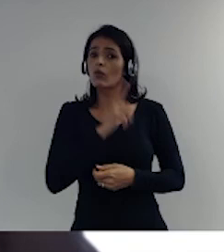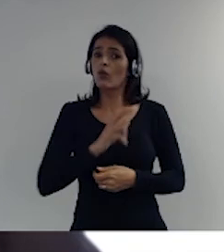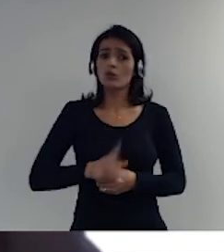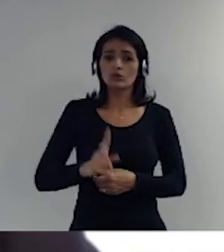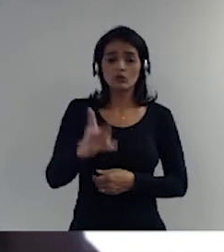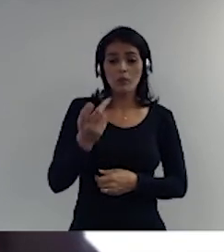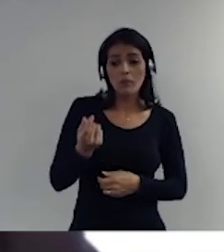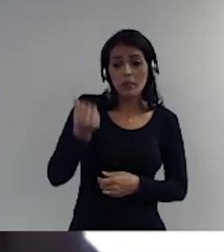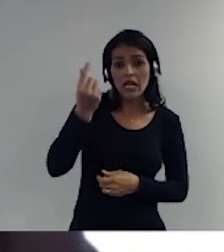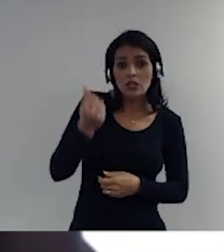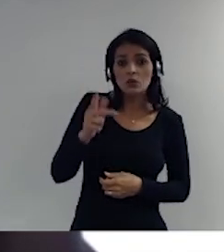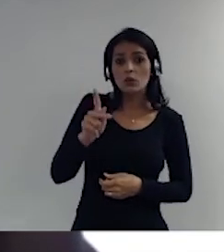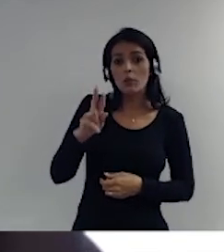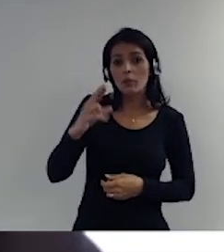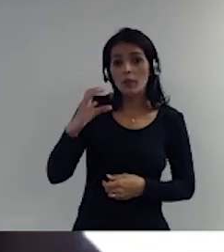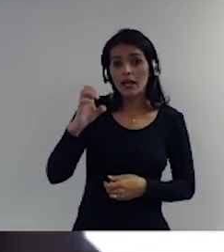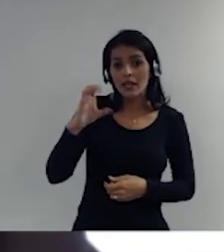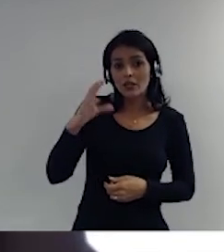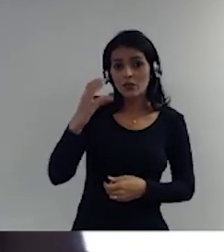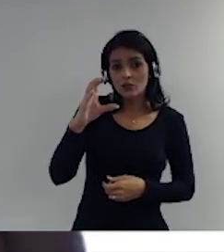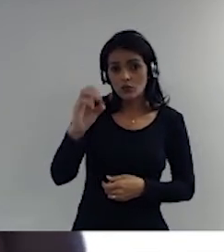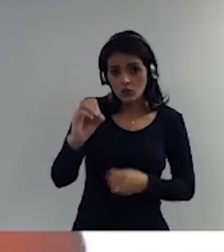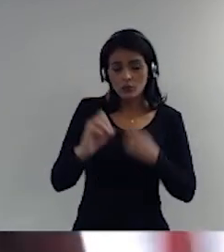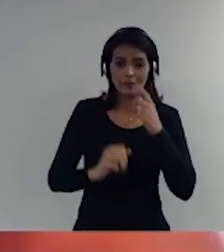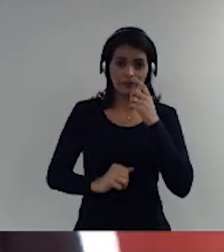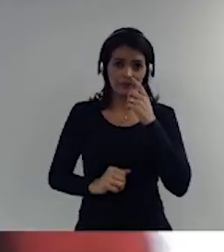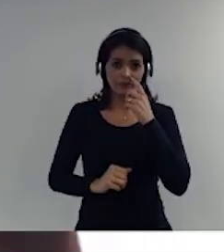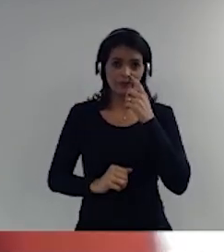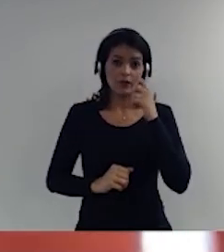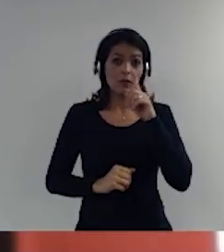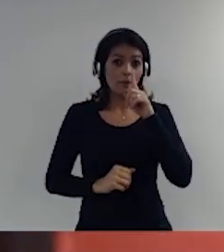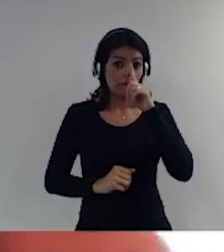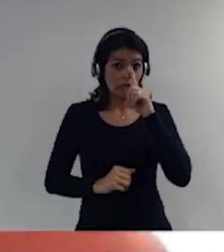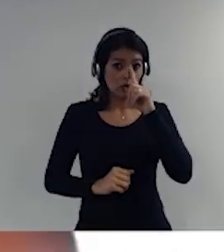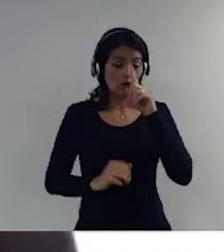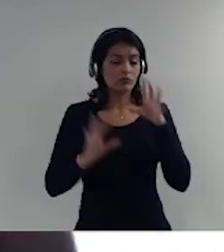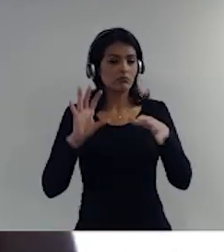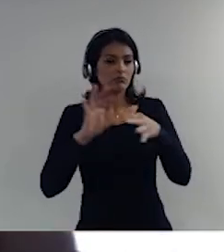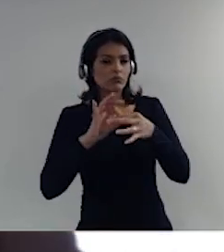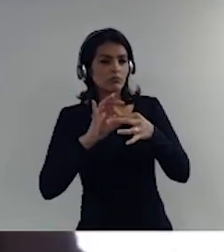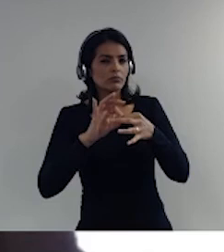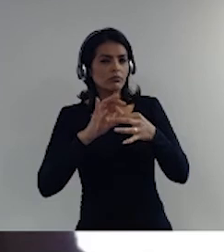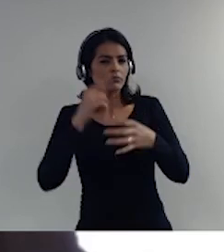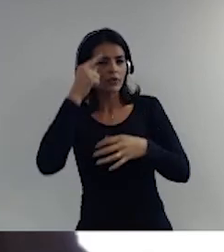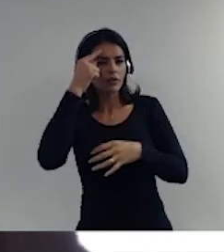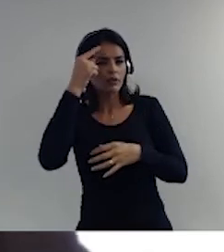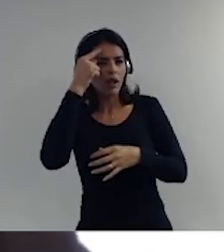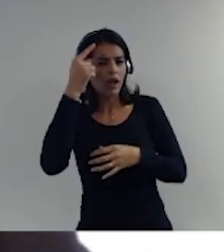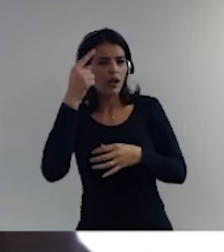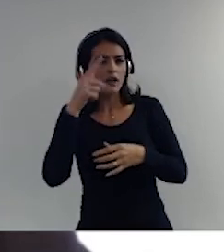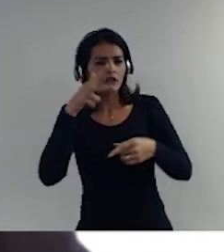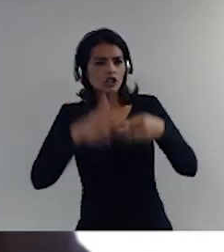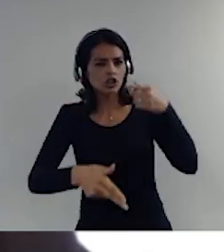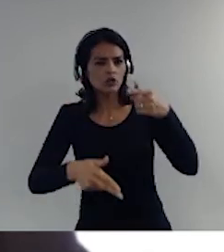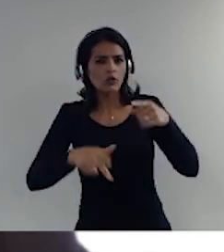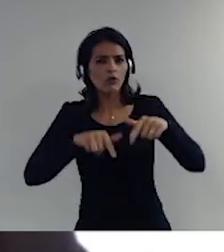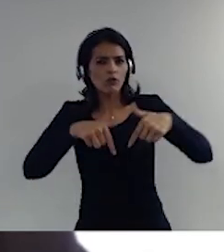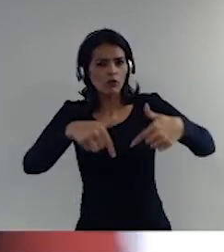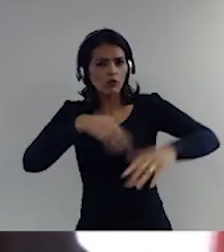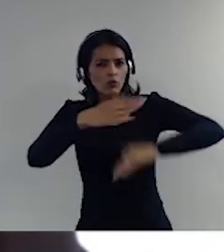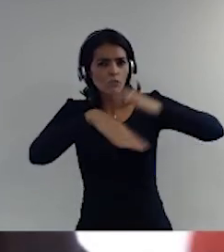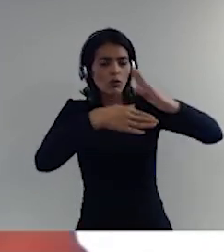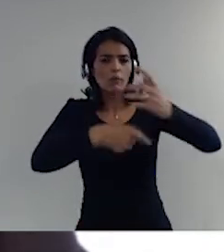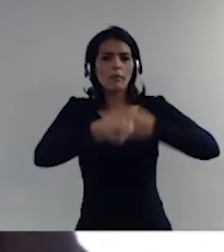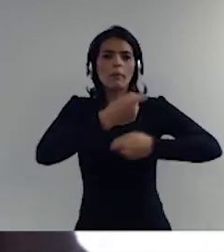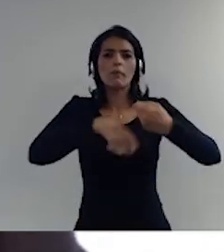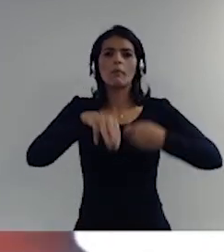Então, não se pode pensar, é muito perigoso um flerte com ideias como interrupção de funcionamento do mercado,